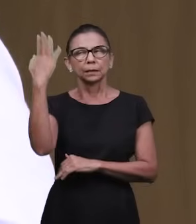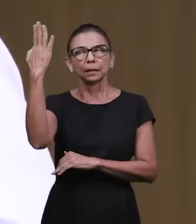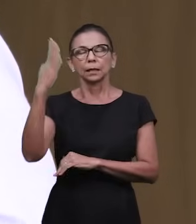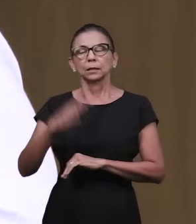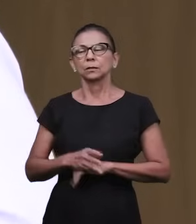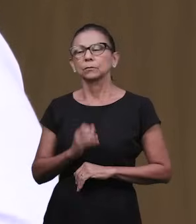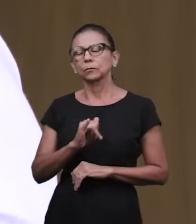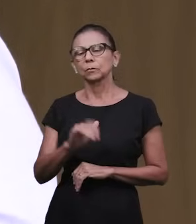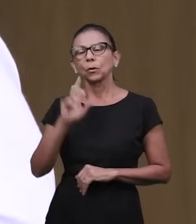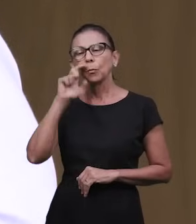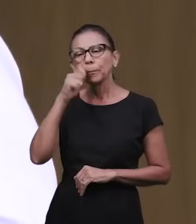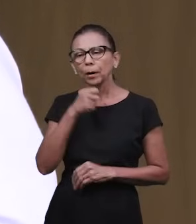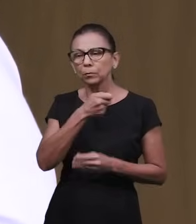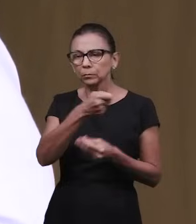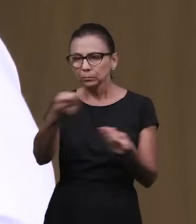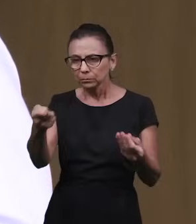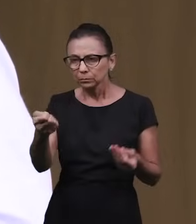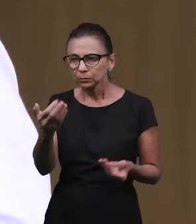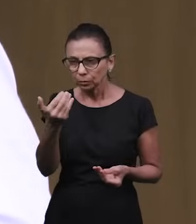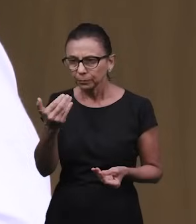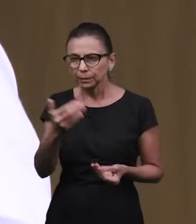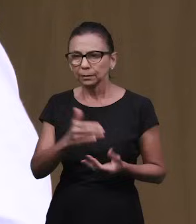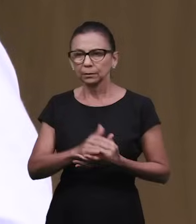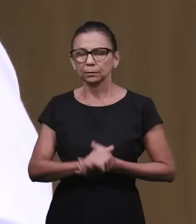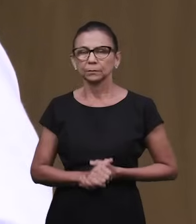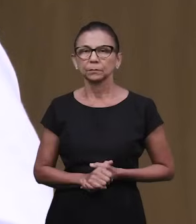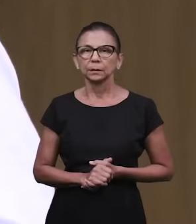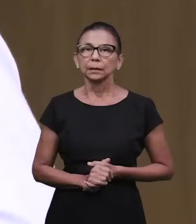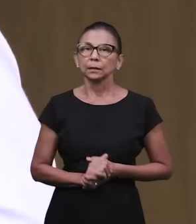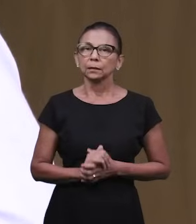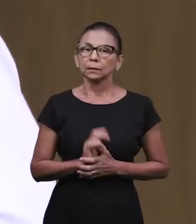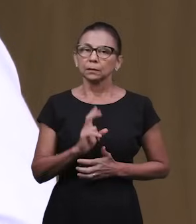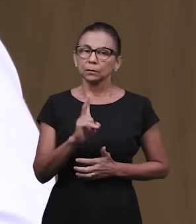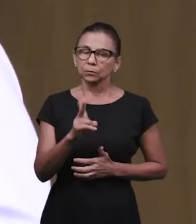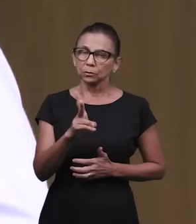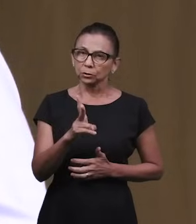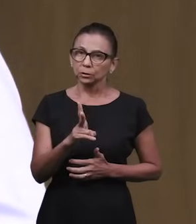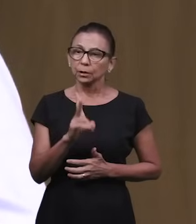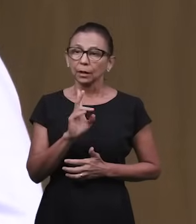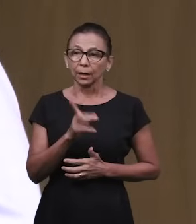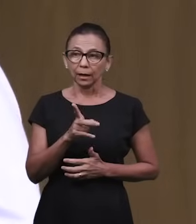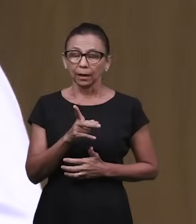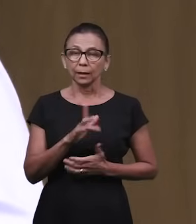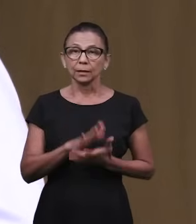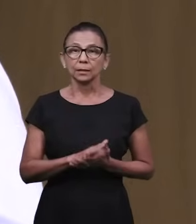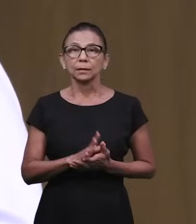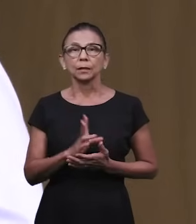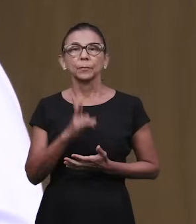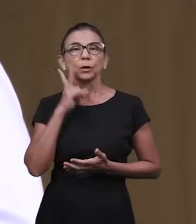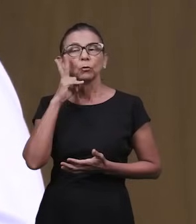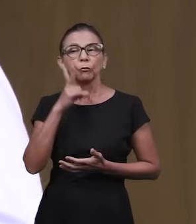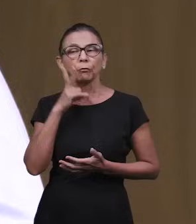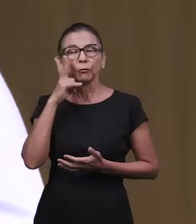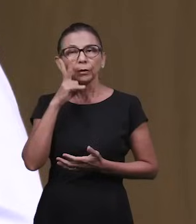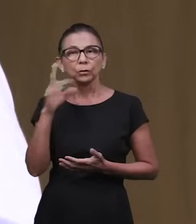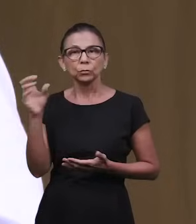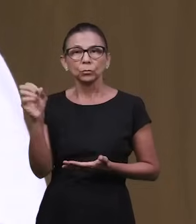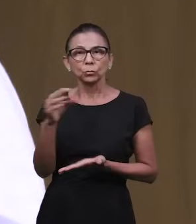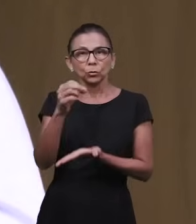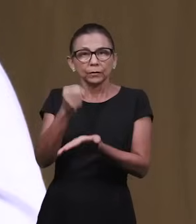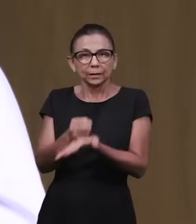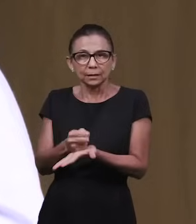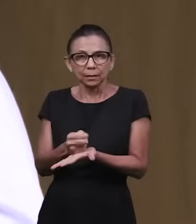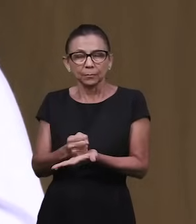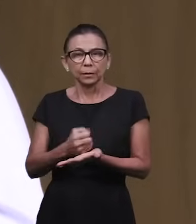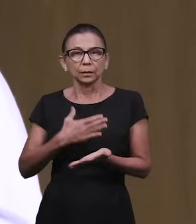comei. E interessante é que ele continua, ele diz assim, esse é o cálice do Novo Testamento do meu